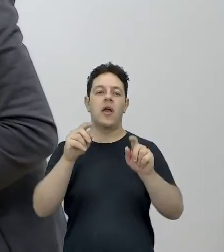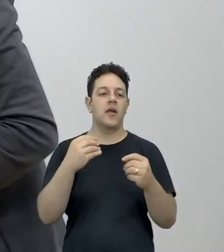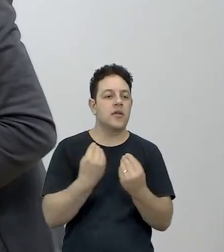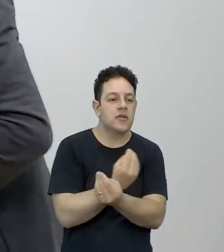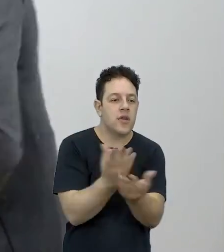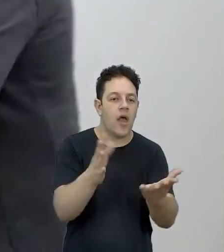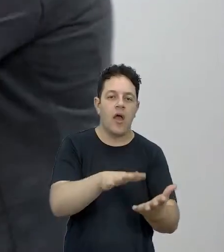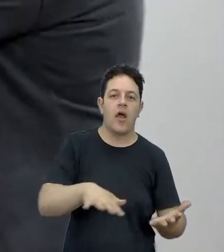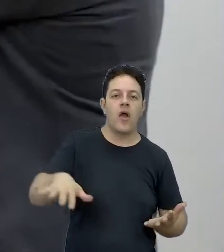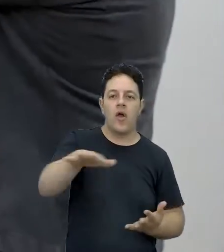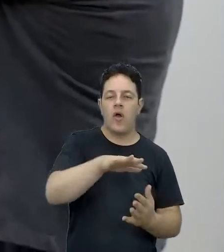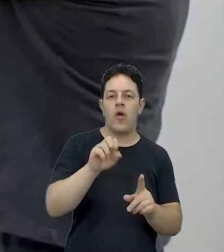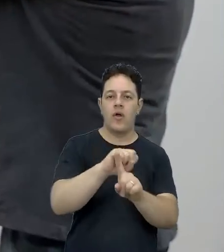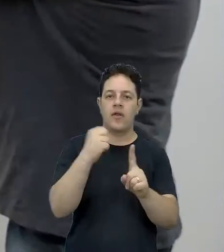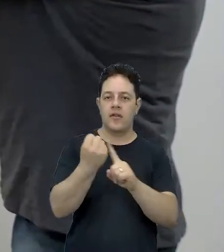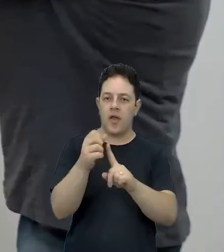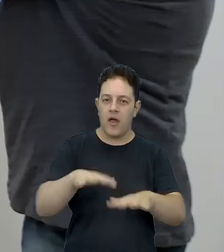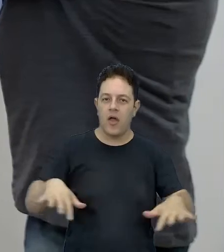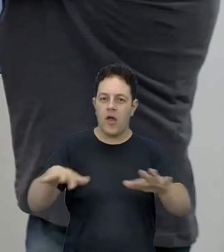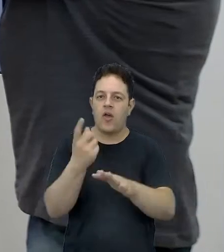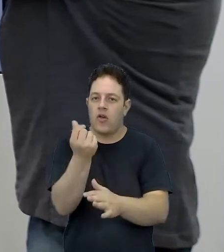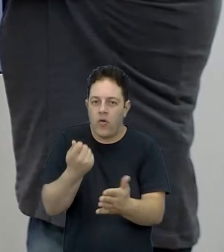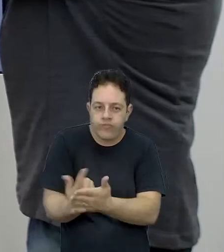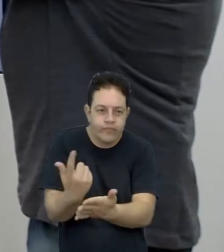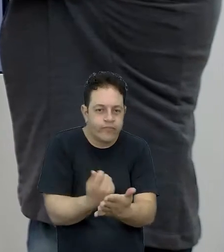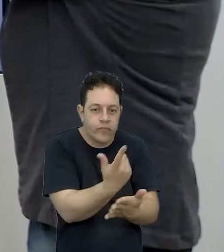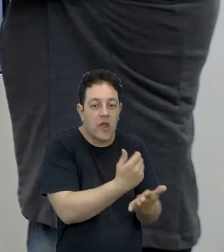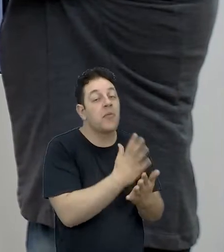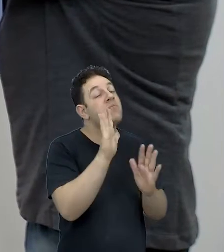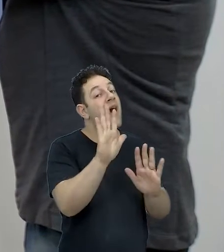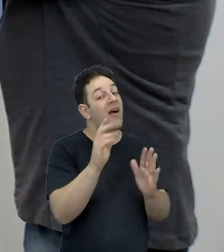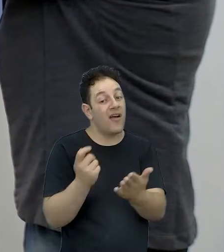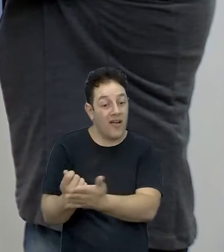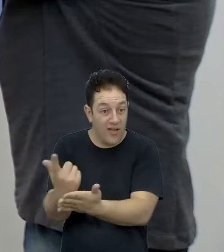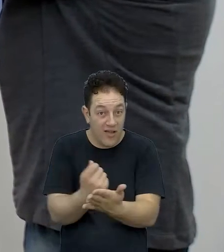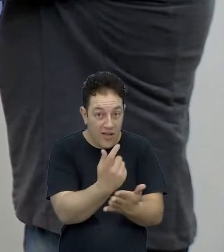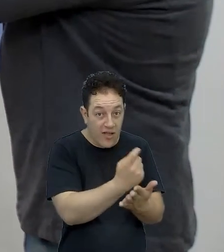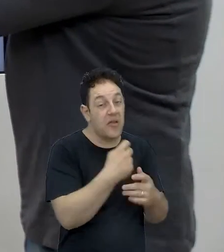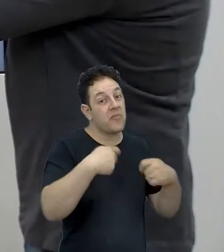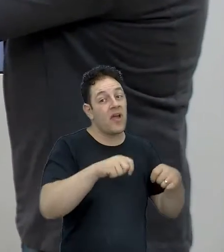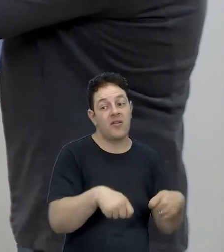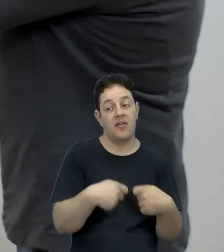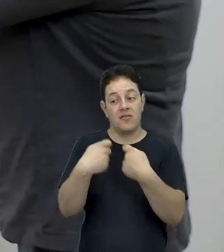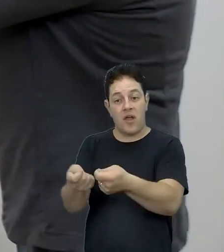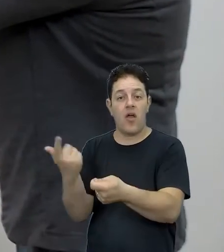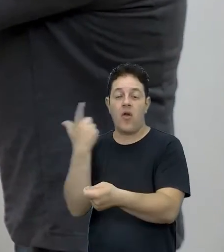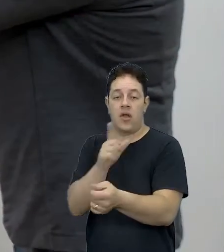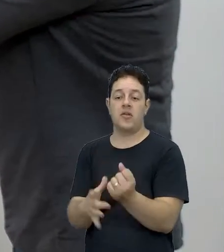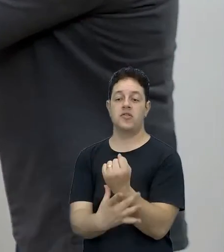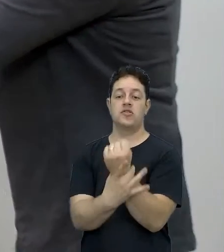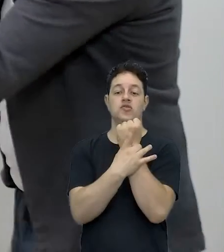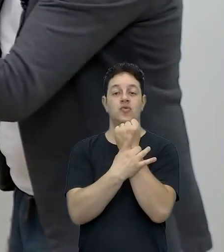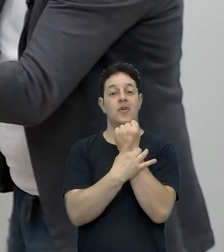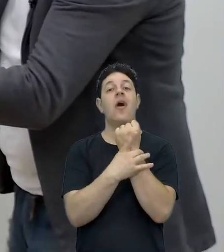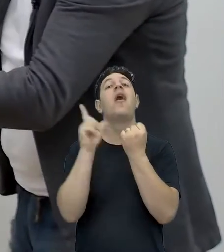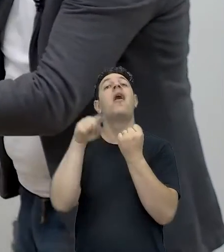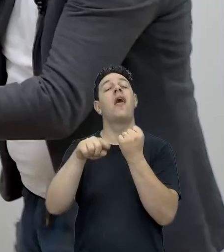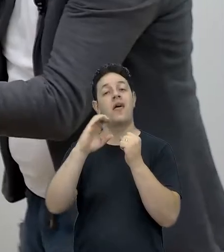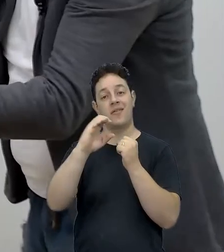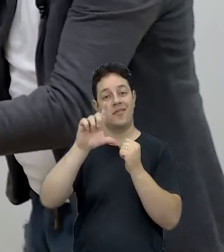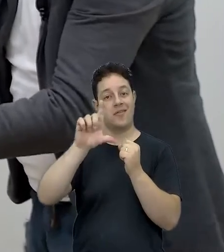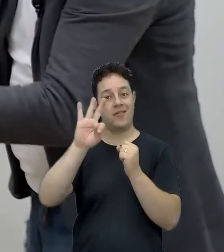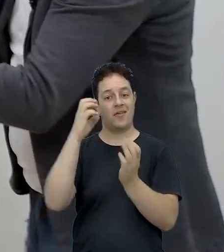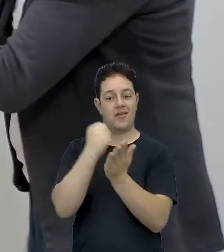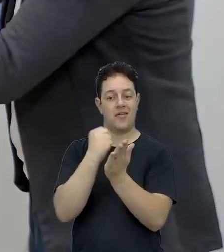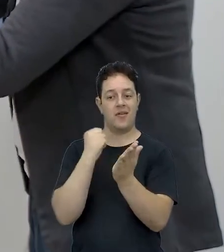uma sociedade de consumo, eu tenho que dar seguridade social, e a CLT é fundamental para essa geração